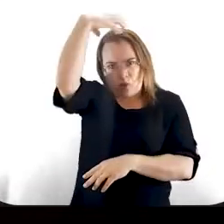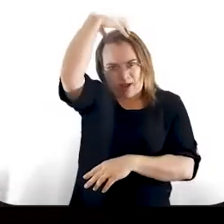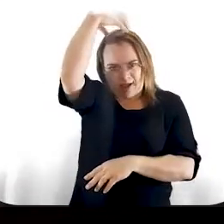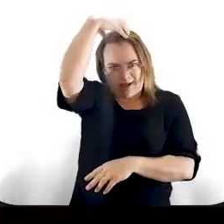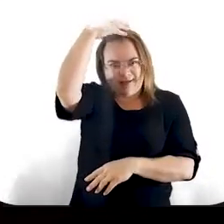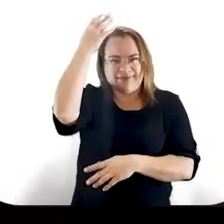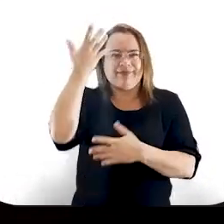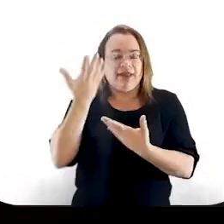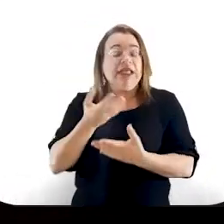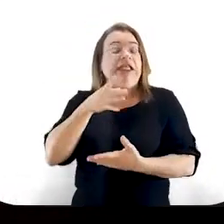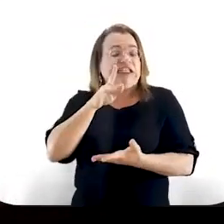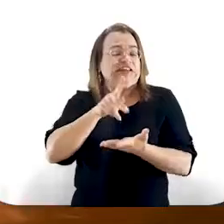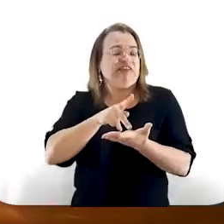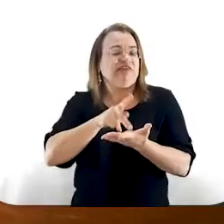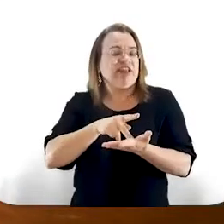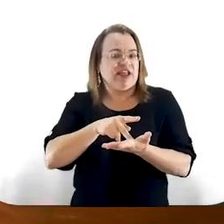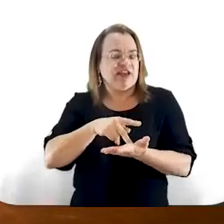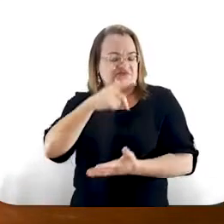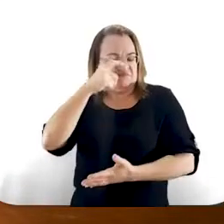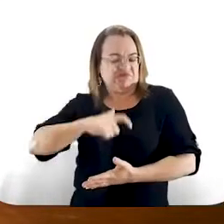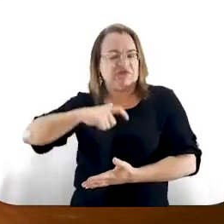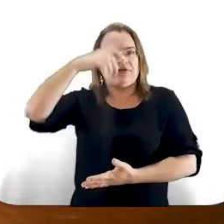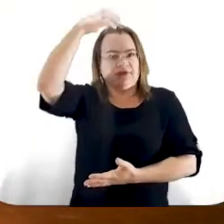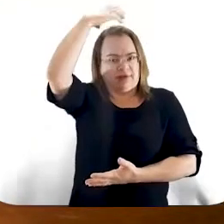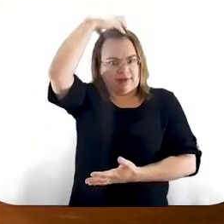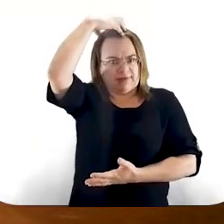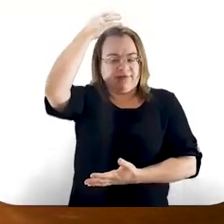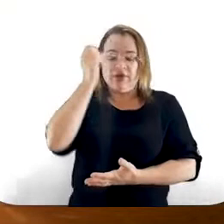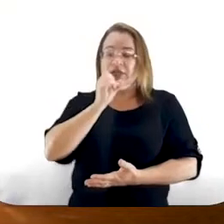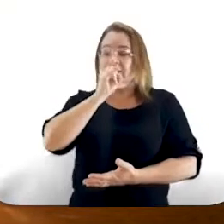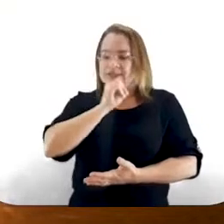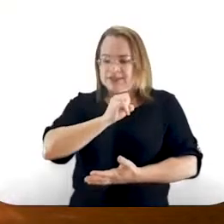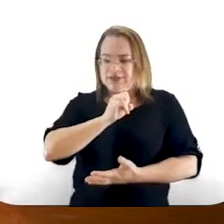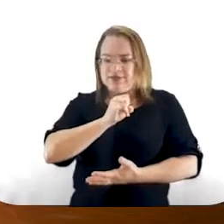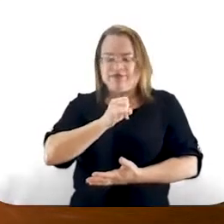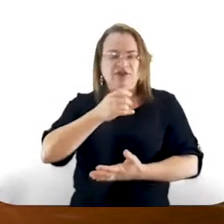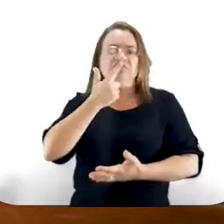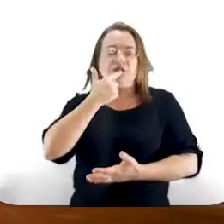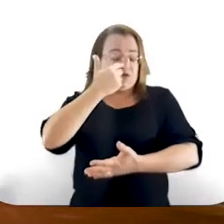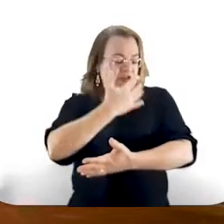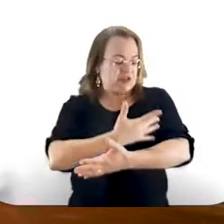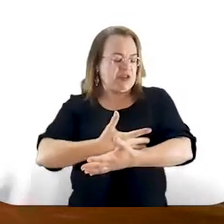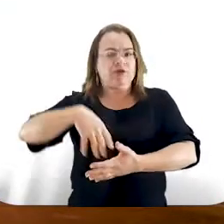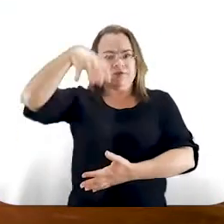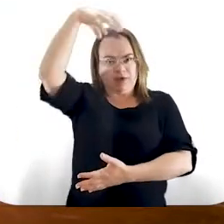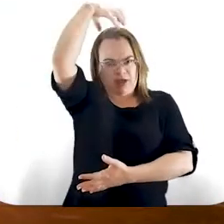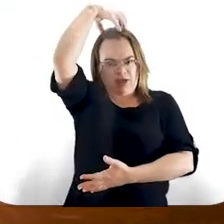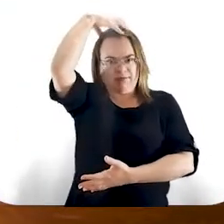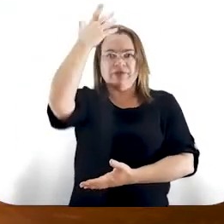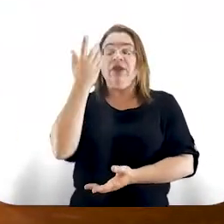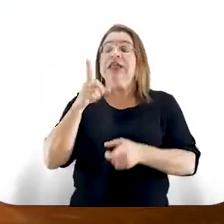que realmente fosse rei, que tivesse sangue de rei e que